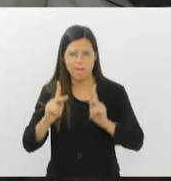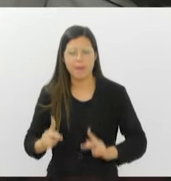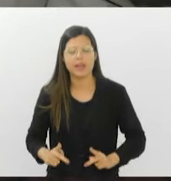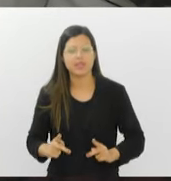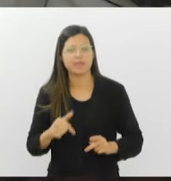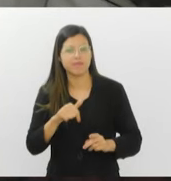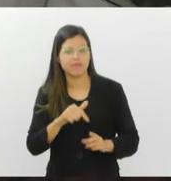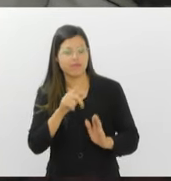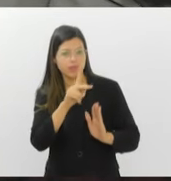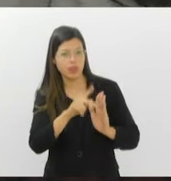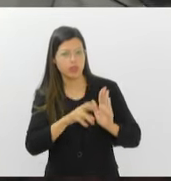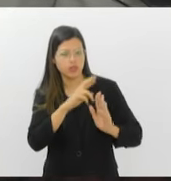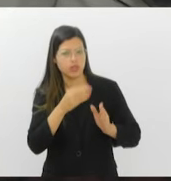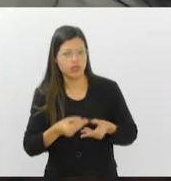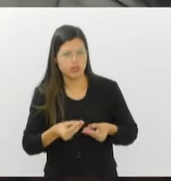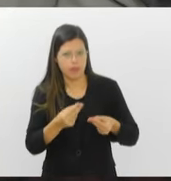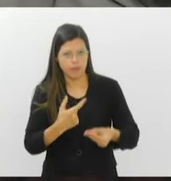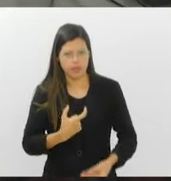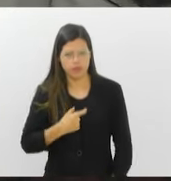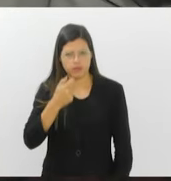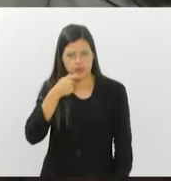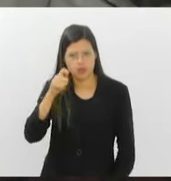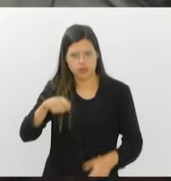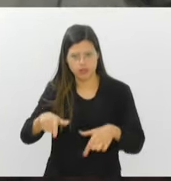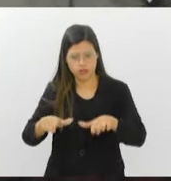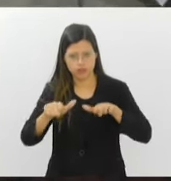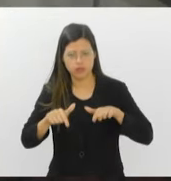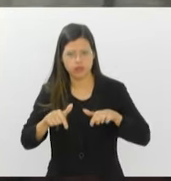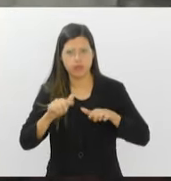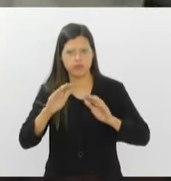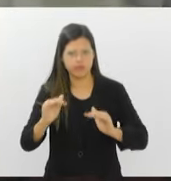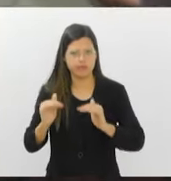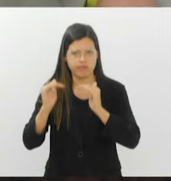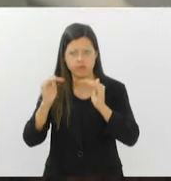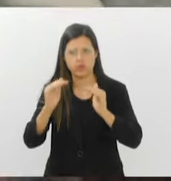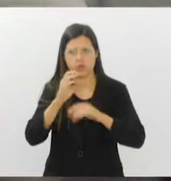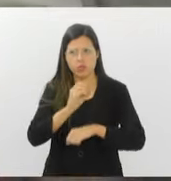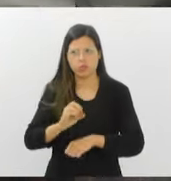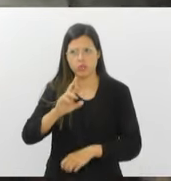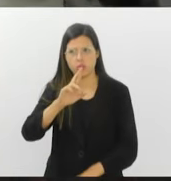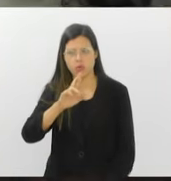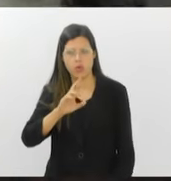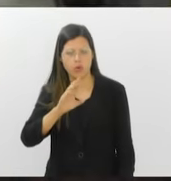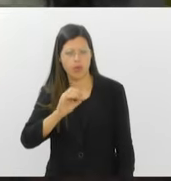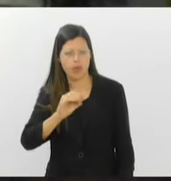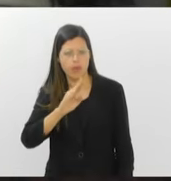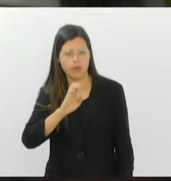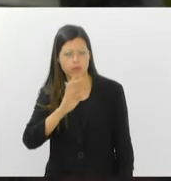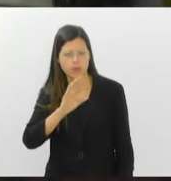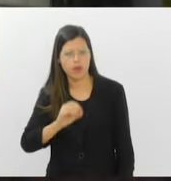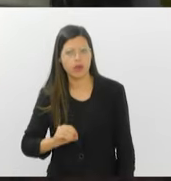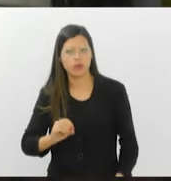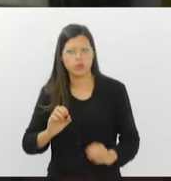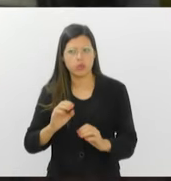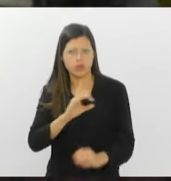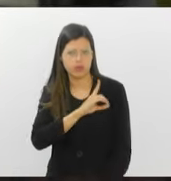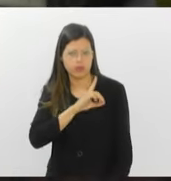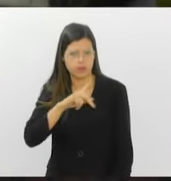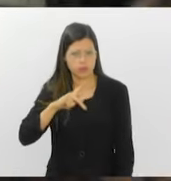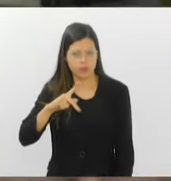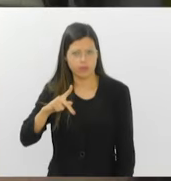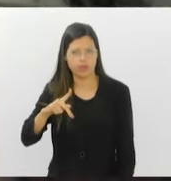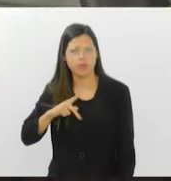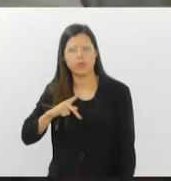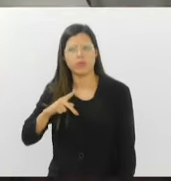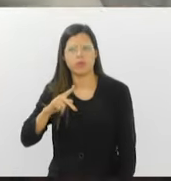medalha Tiradentes e o respectivo diploma ao excelentíssimo doutor José Roberto Melo Porto, defensor público do Estado do Rio